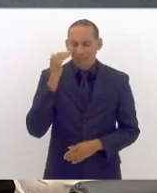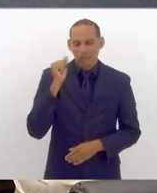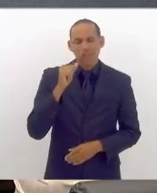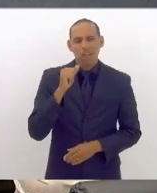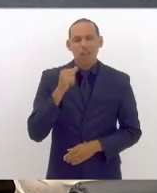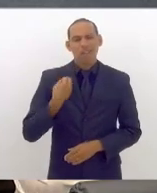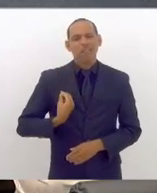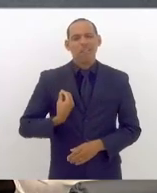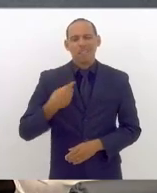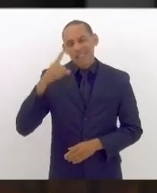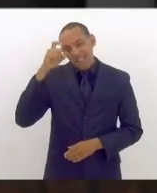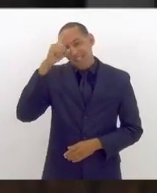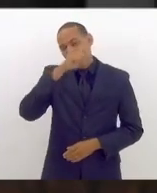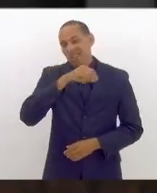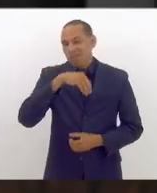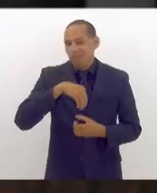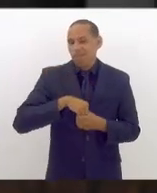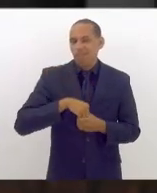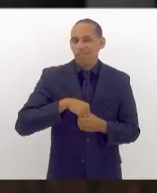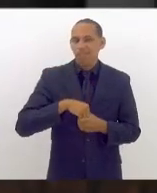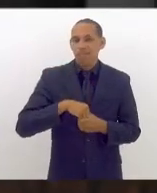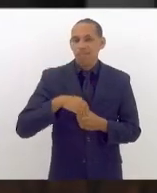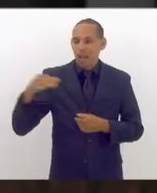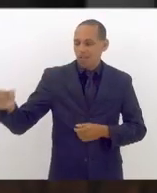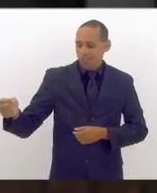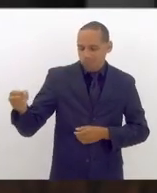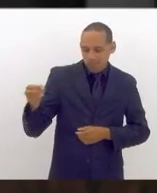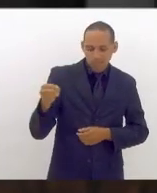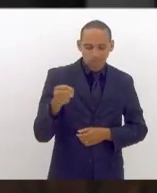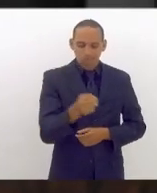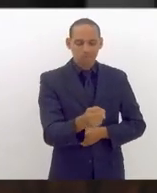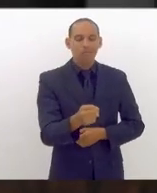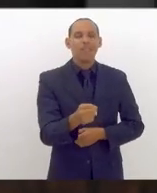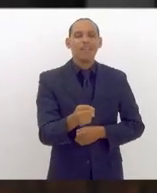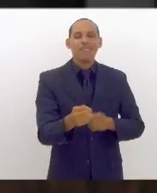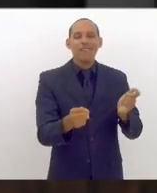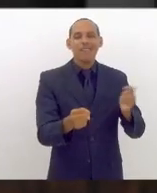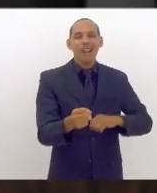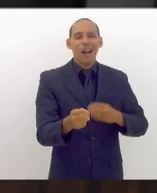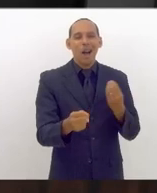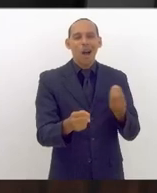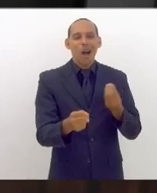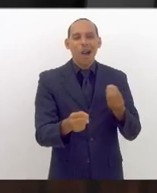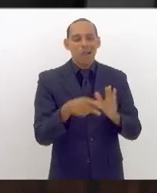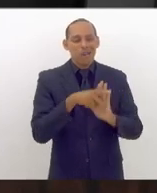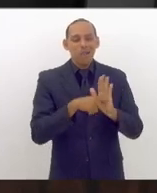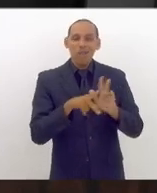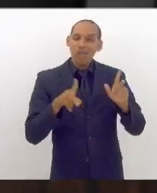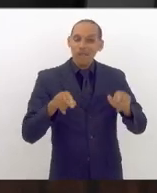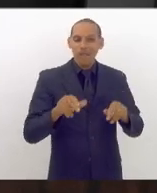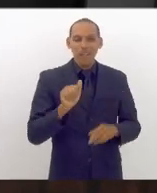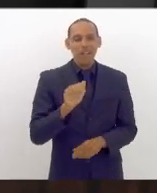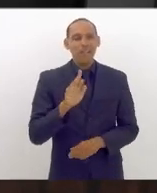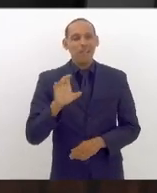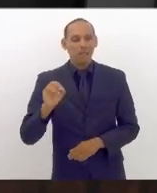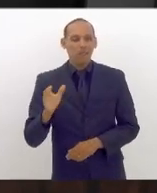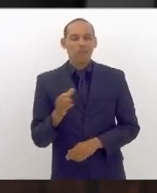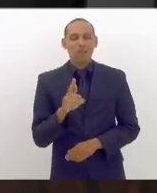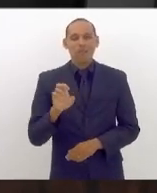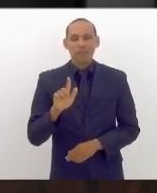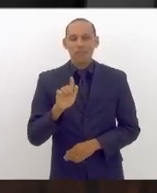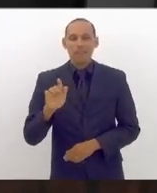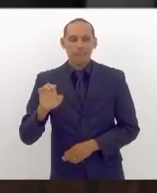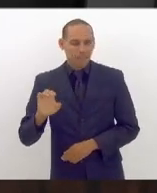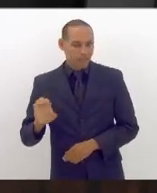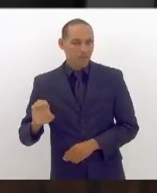a vida é muito difícil e você tirar elas daquele meio só mesmo através de projetos Como afroreg projeto importante